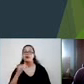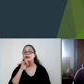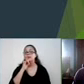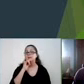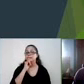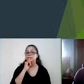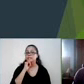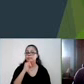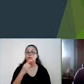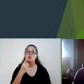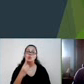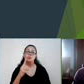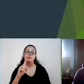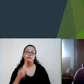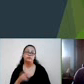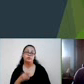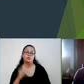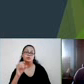1,01000